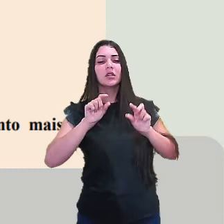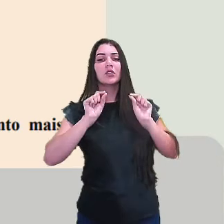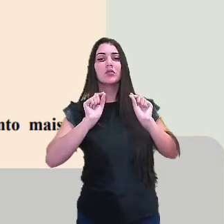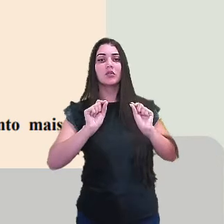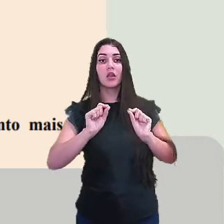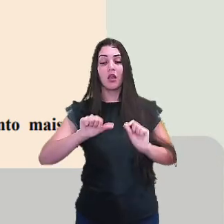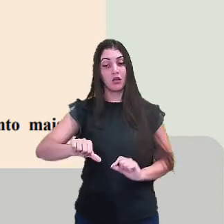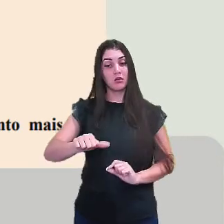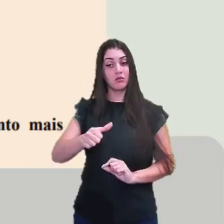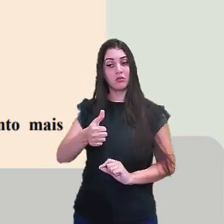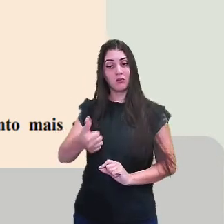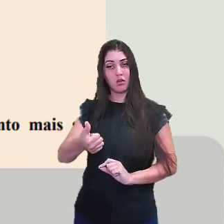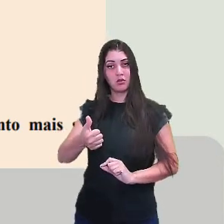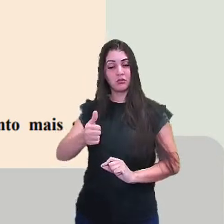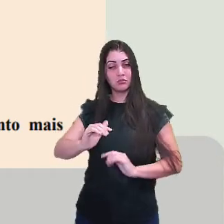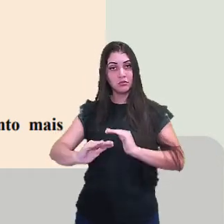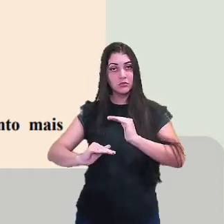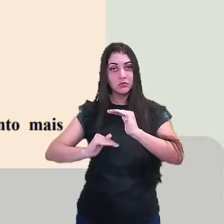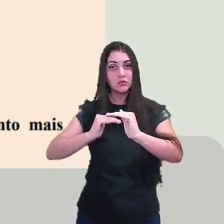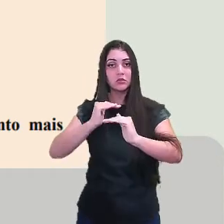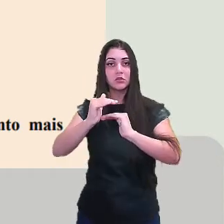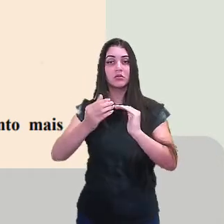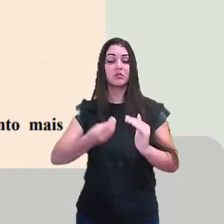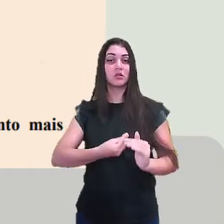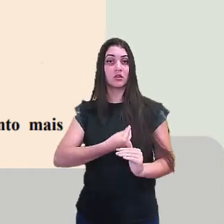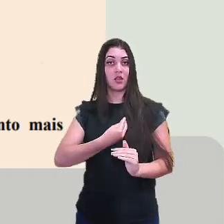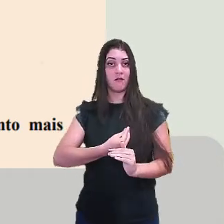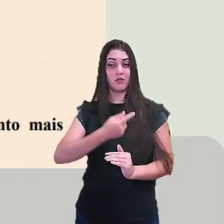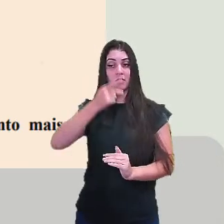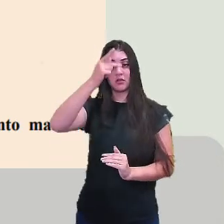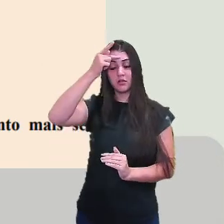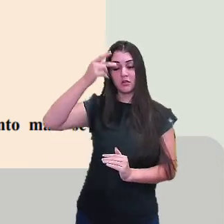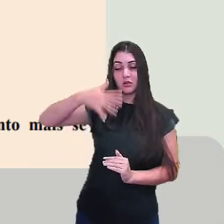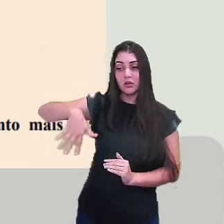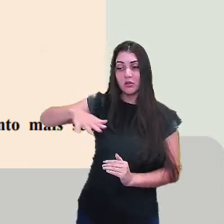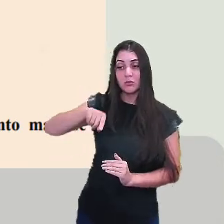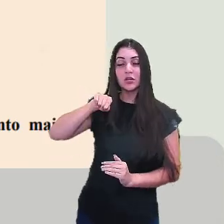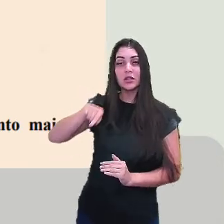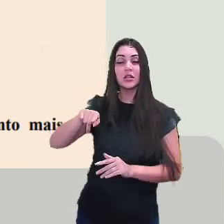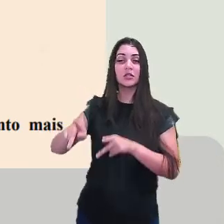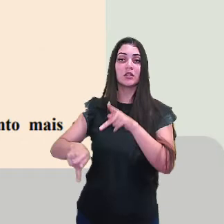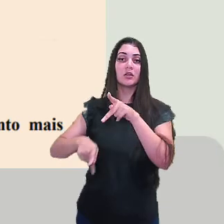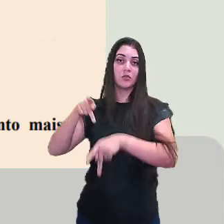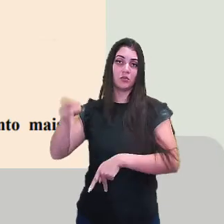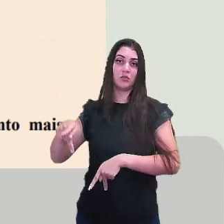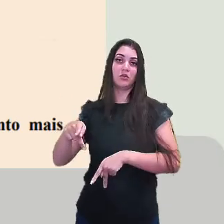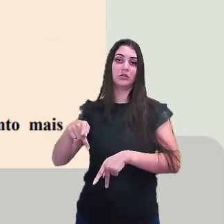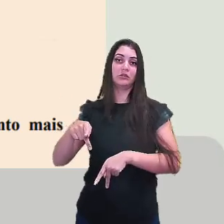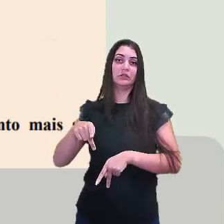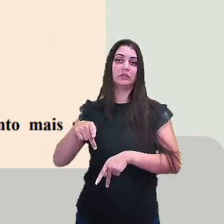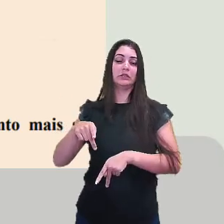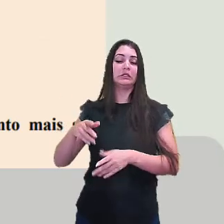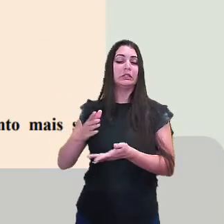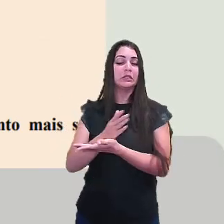a qualidade e o desenvolvimento da vida do ser humano, daquela população, daquele determinado